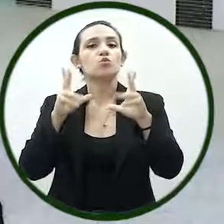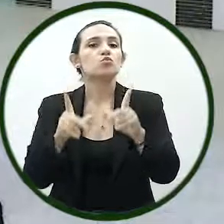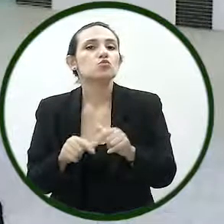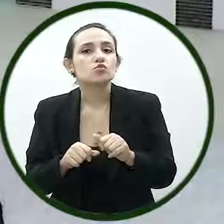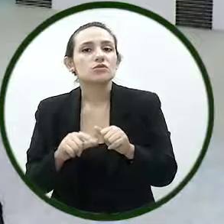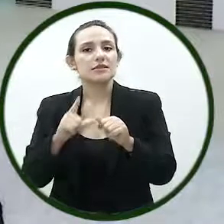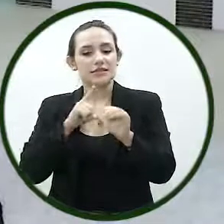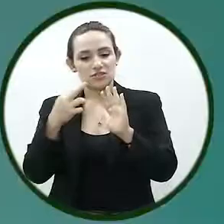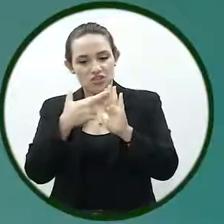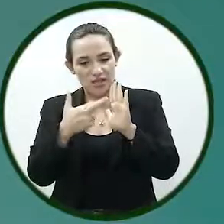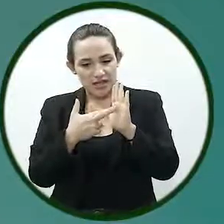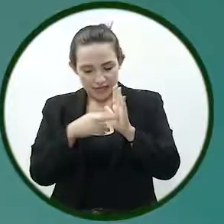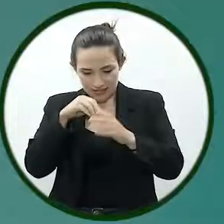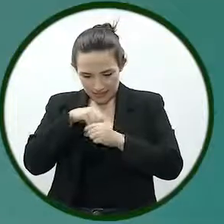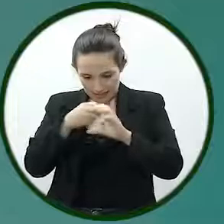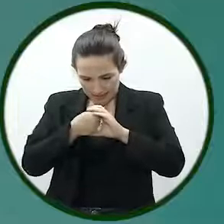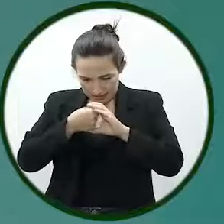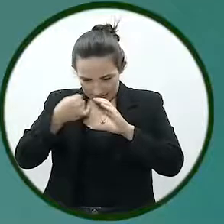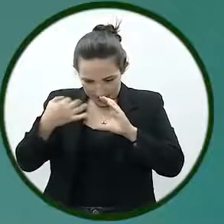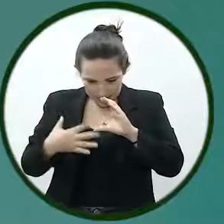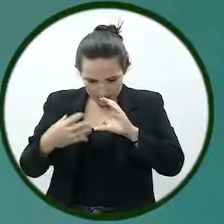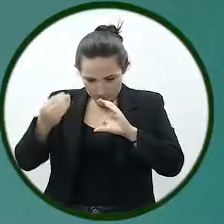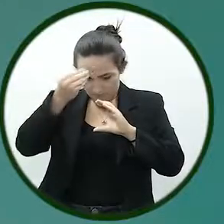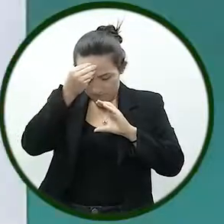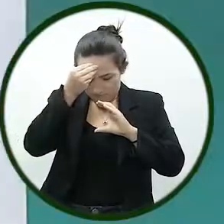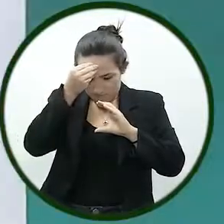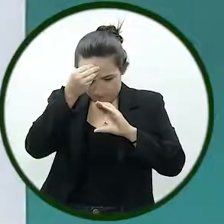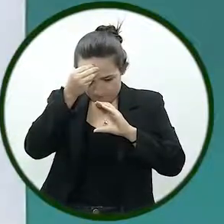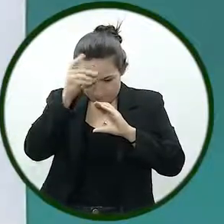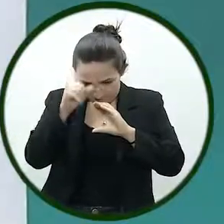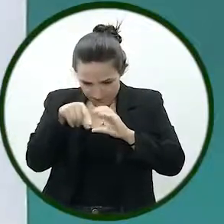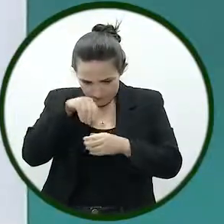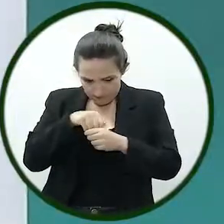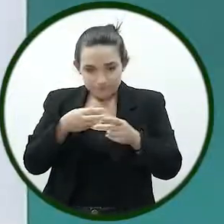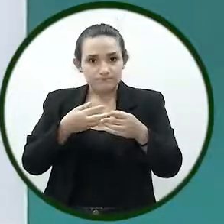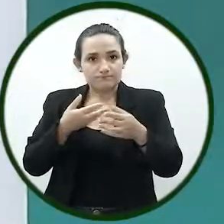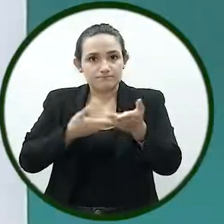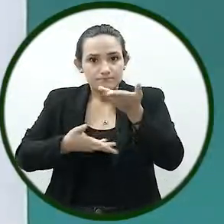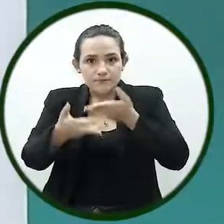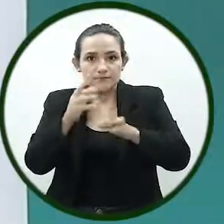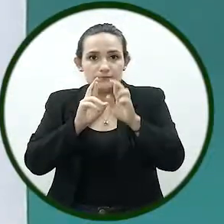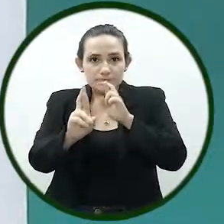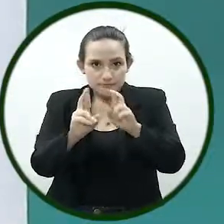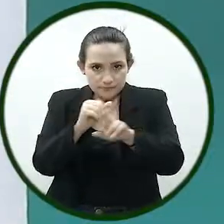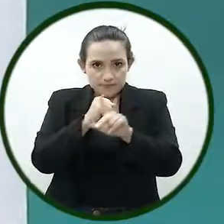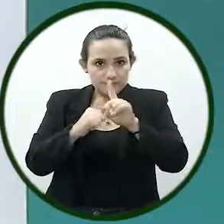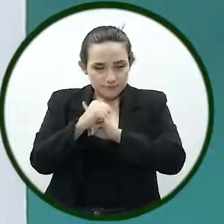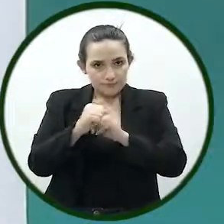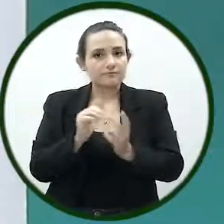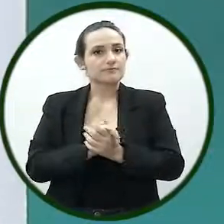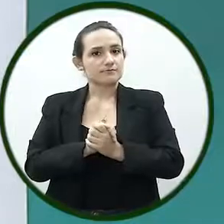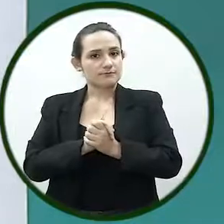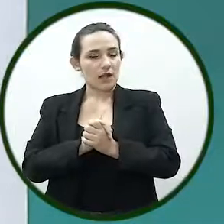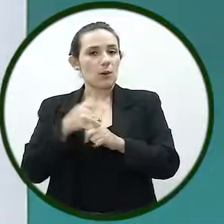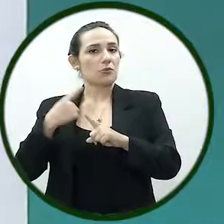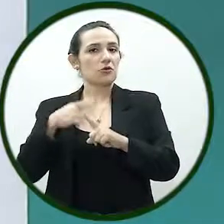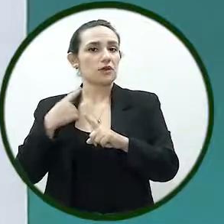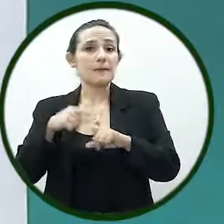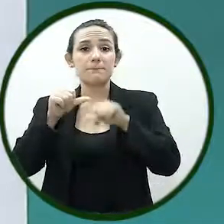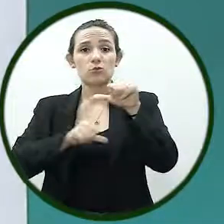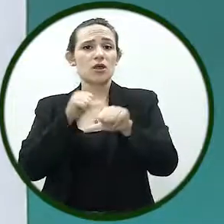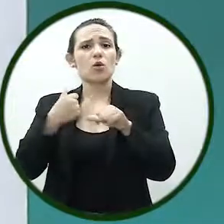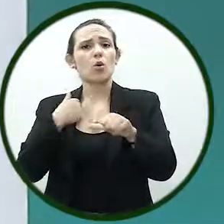colocados, que estão dispostos nessas relações sociais. E eles podem influenciar a forma como a gente enxerga a violência e